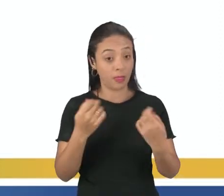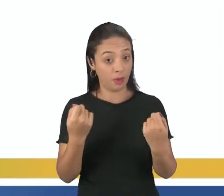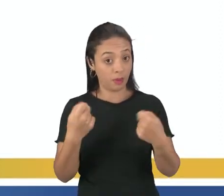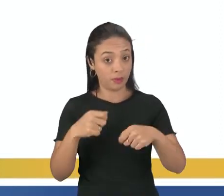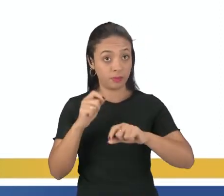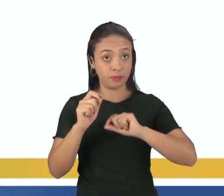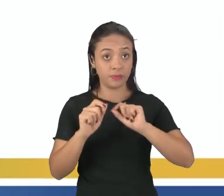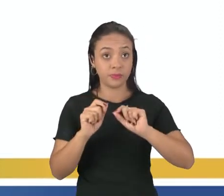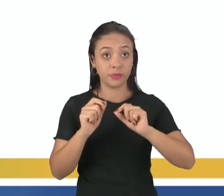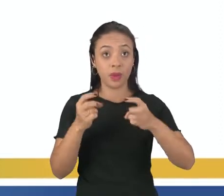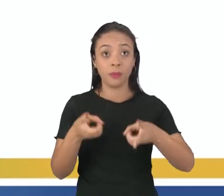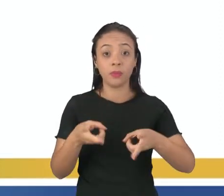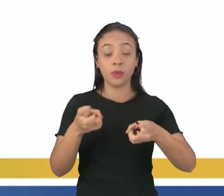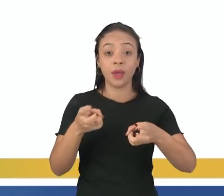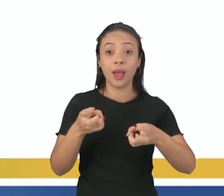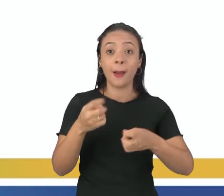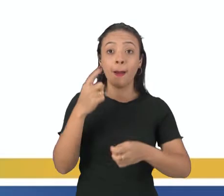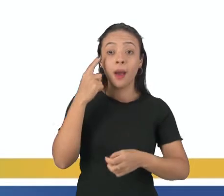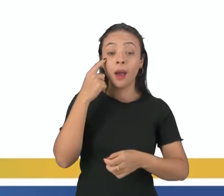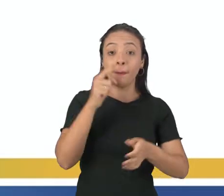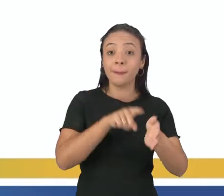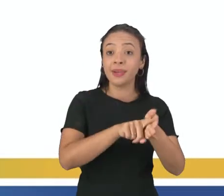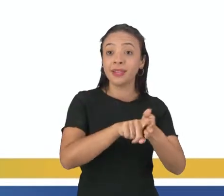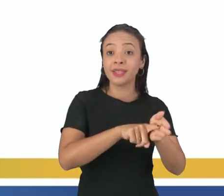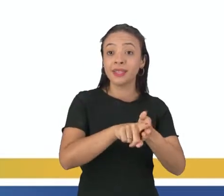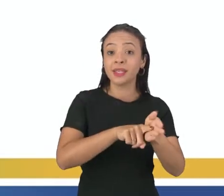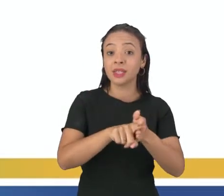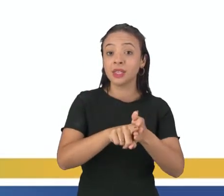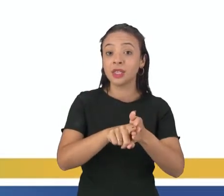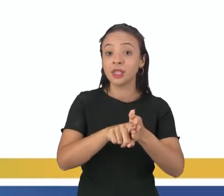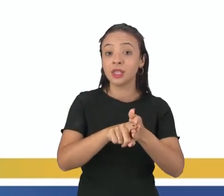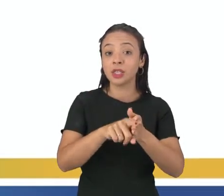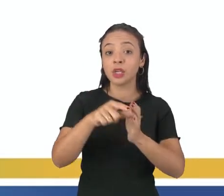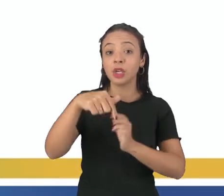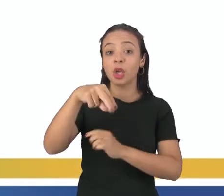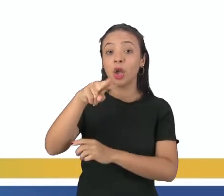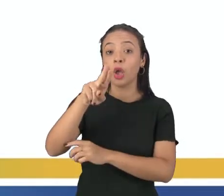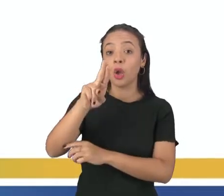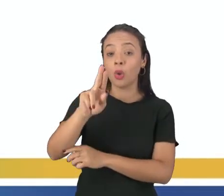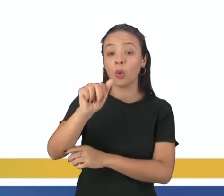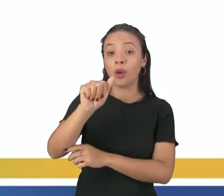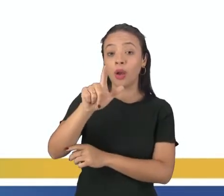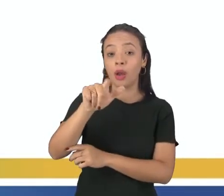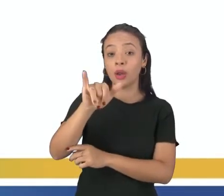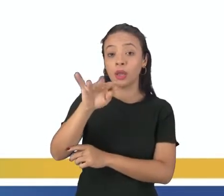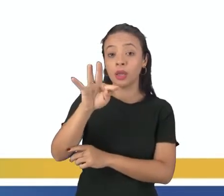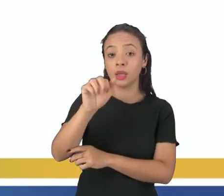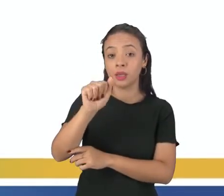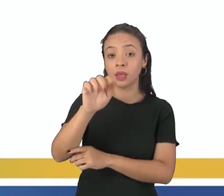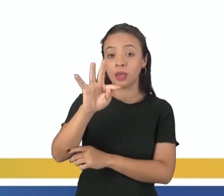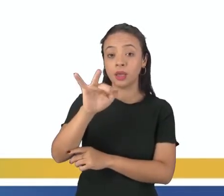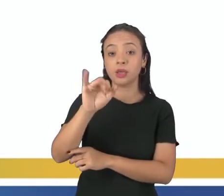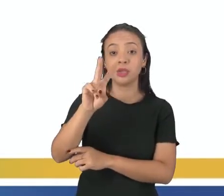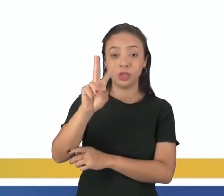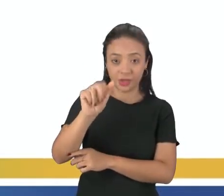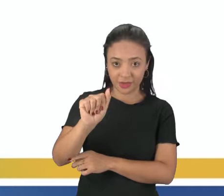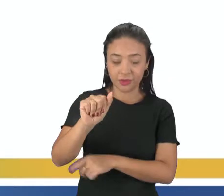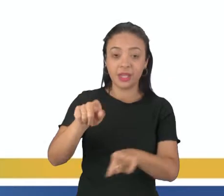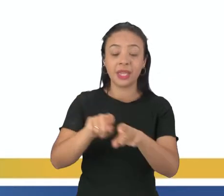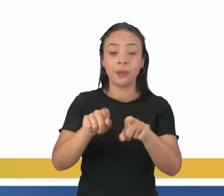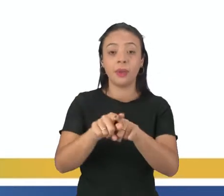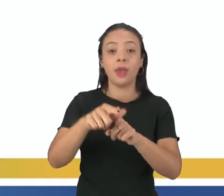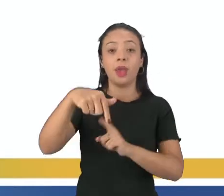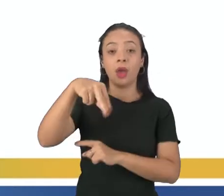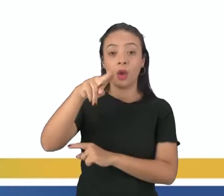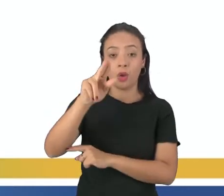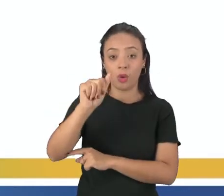a diferença de uma pesquisa quantitativa para uma pesquisa qualitativa. Quando eu estou falando de uma pesquisa